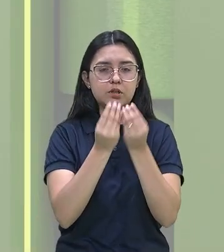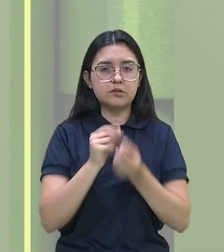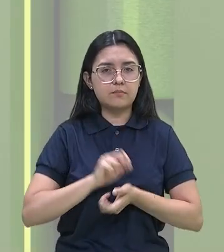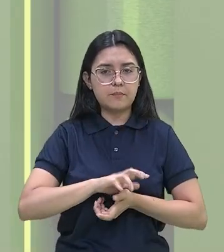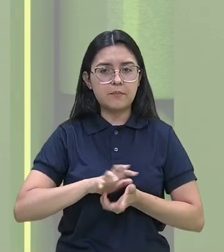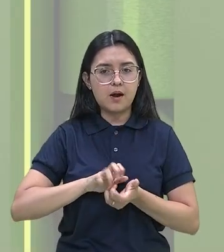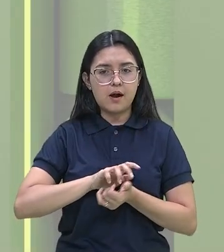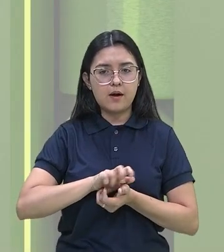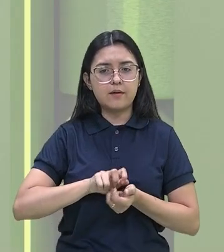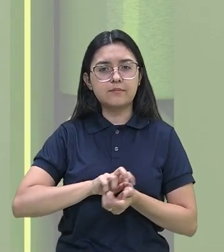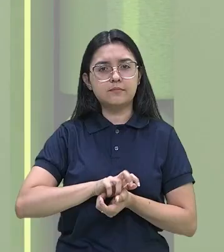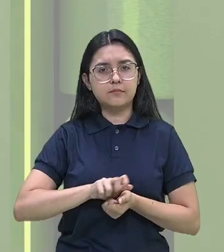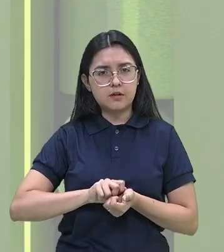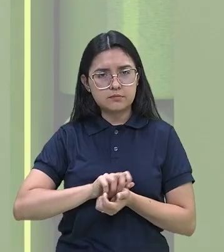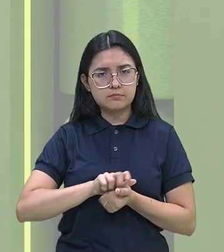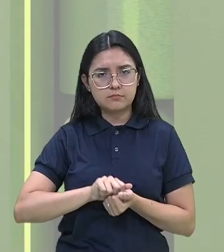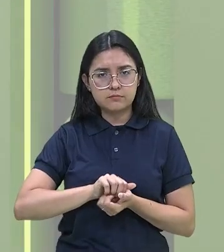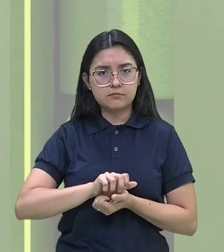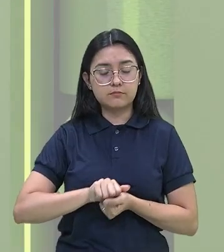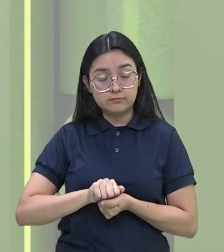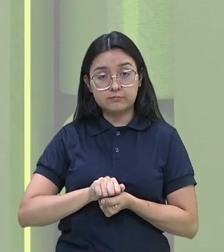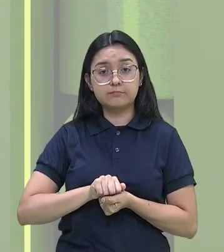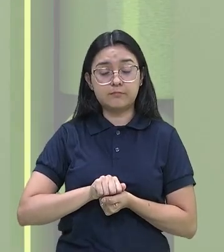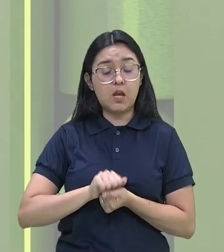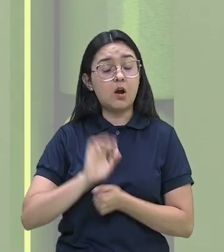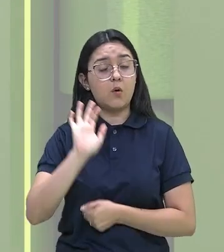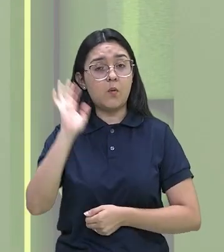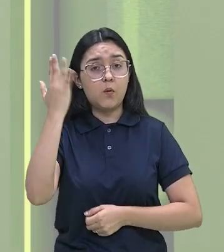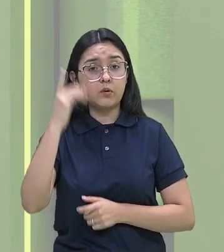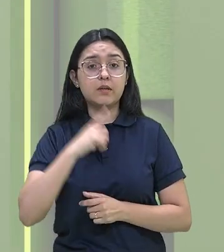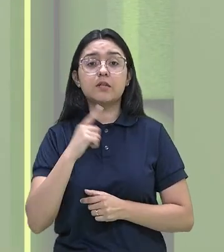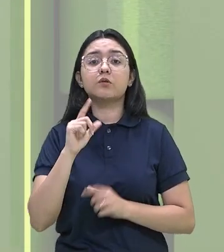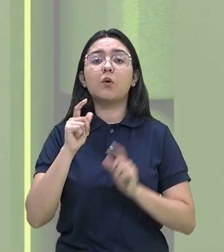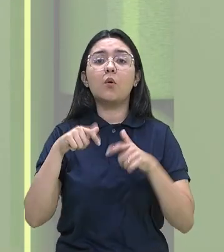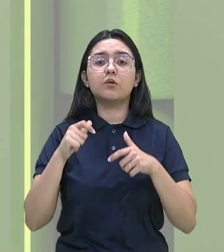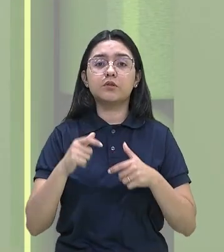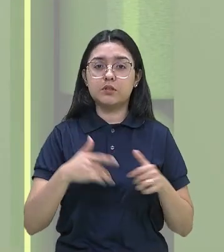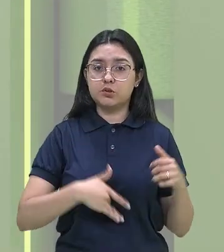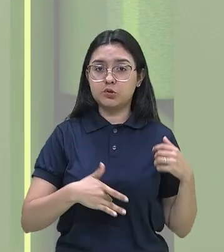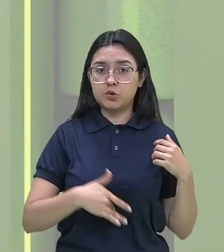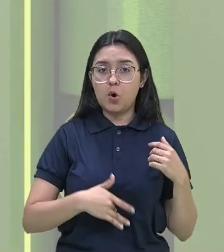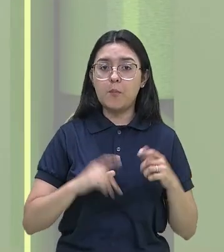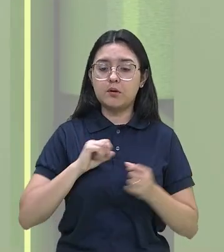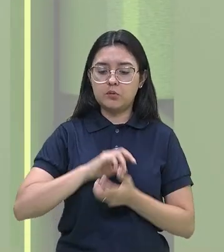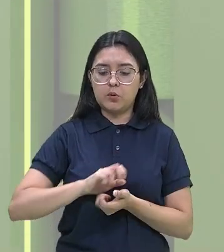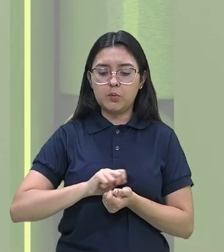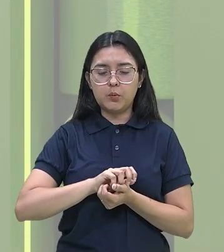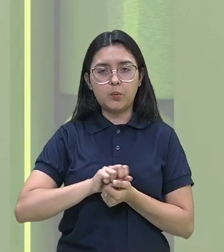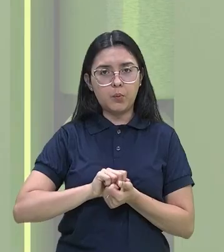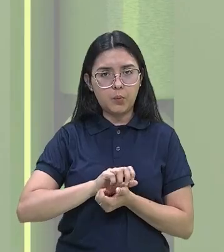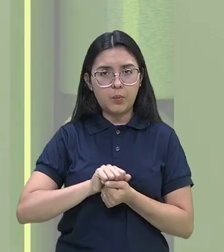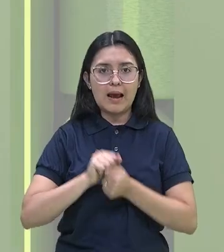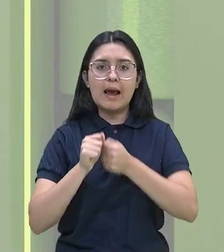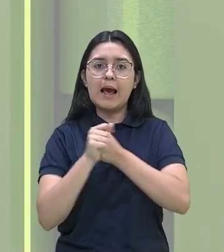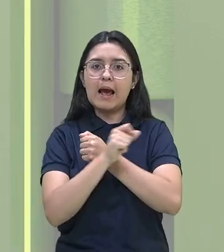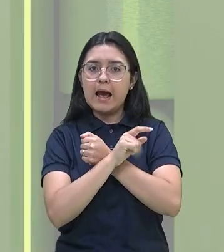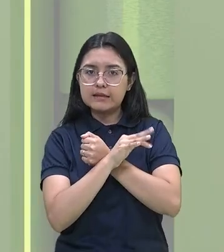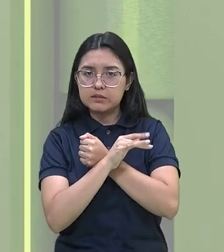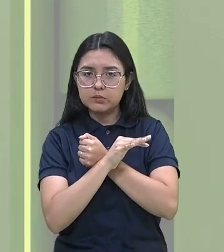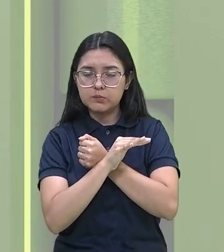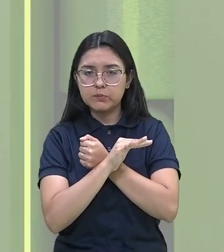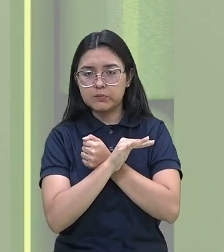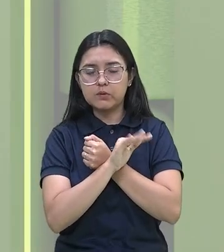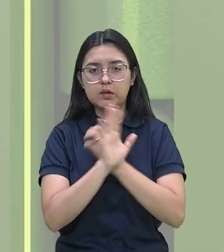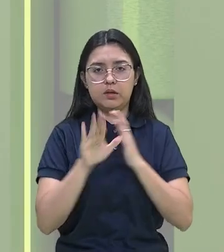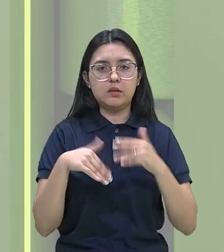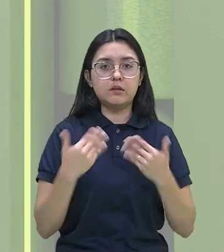digestão, né, como nós sabemos que ocorre no estômago, né, vários ácidos estão agindo ali, e assim